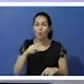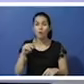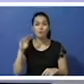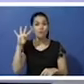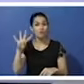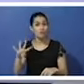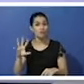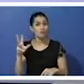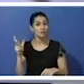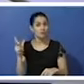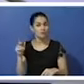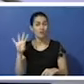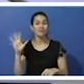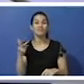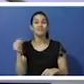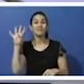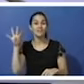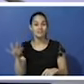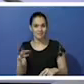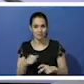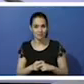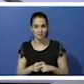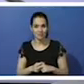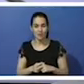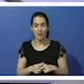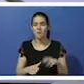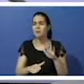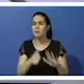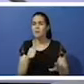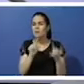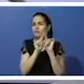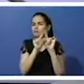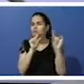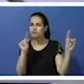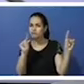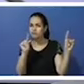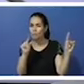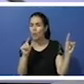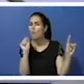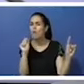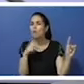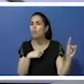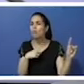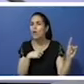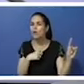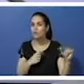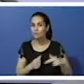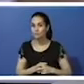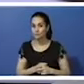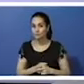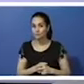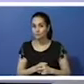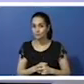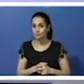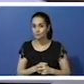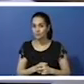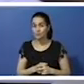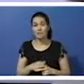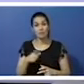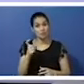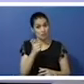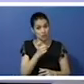vamos separar a parte de cima e a parte de baixo. Então, em cima, o que eu tenho? Eu tenho x